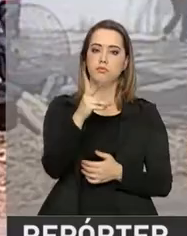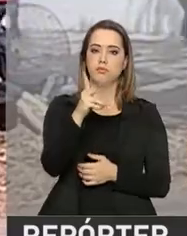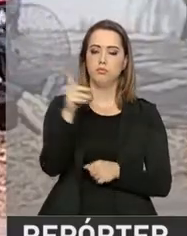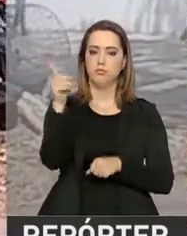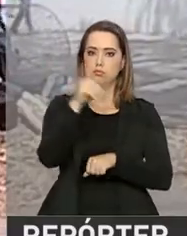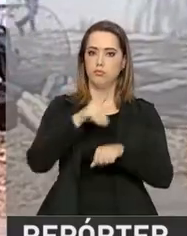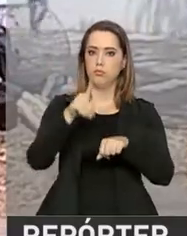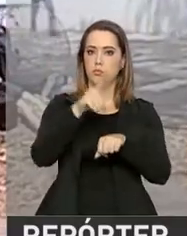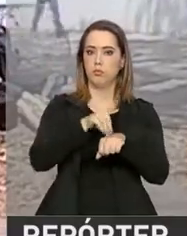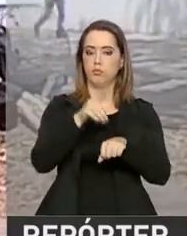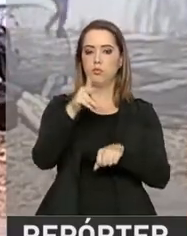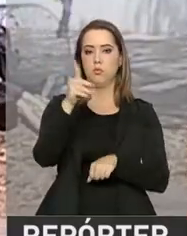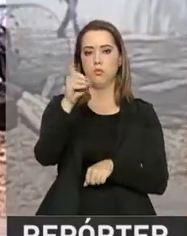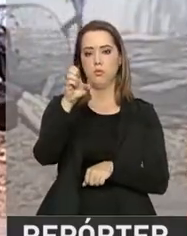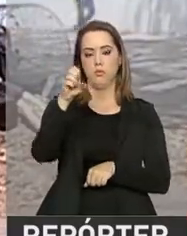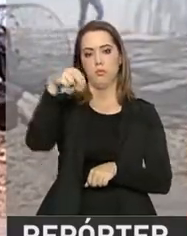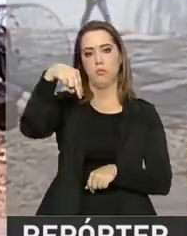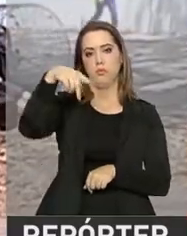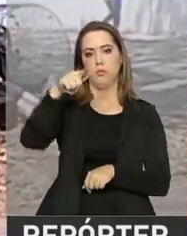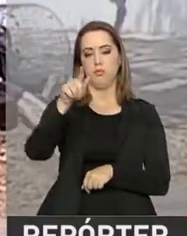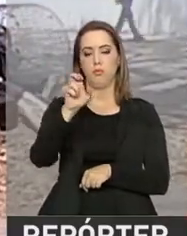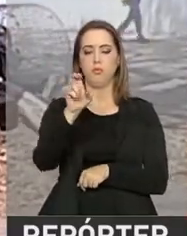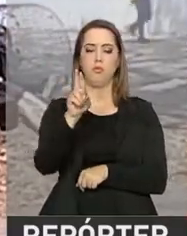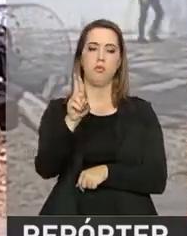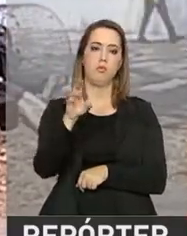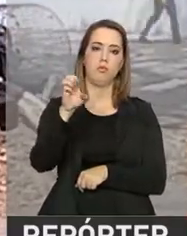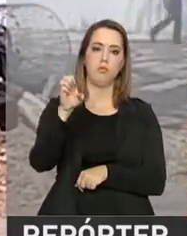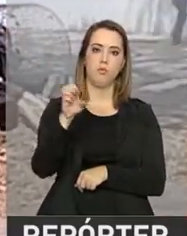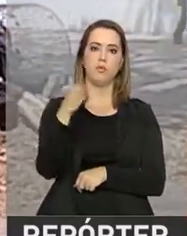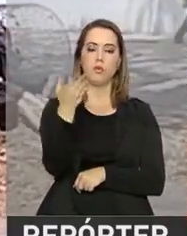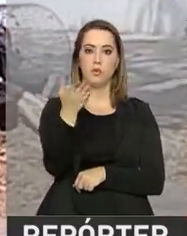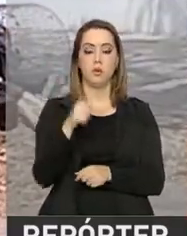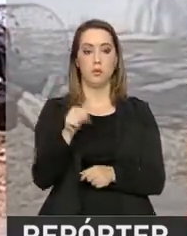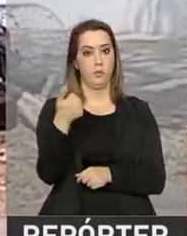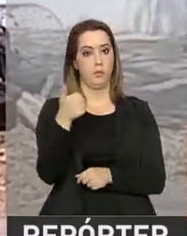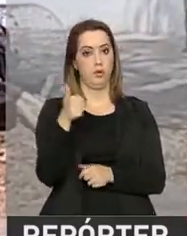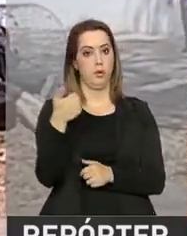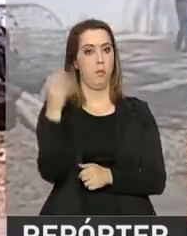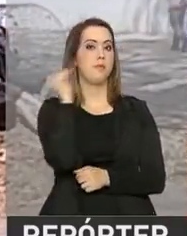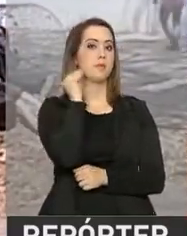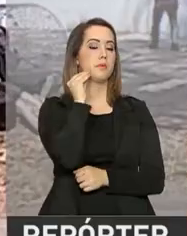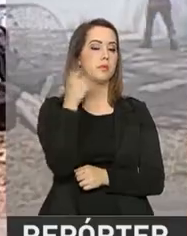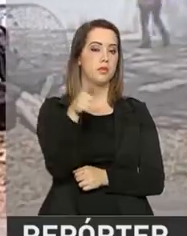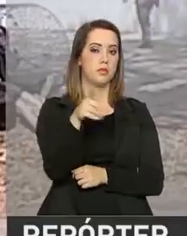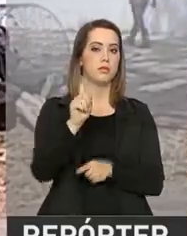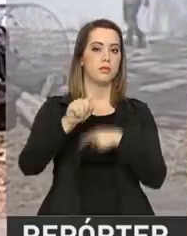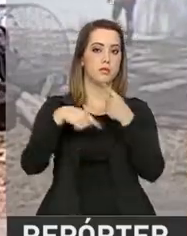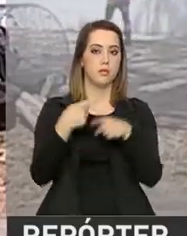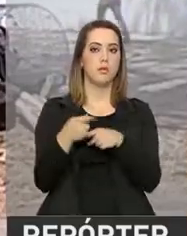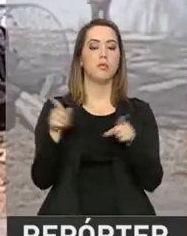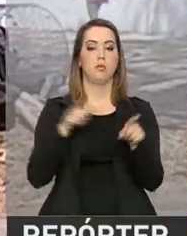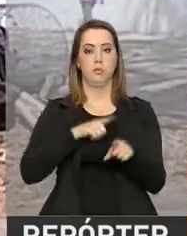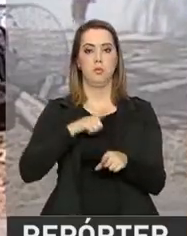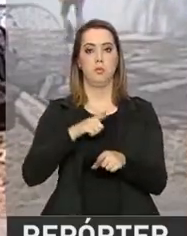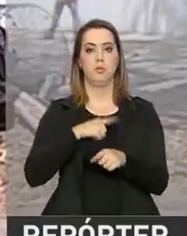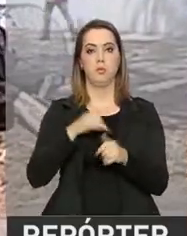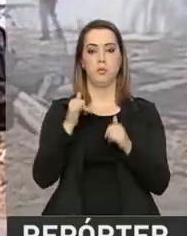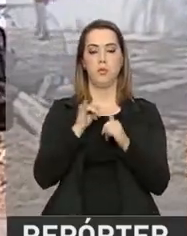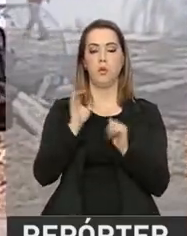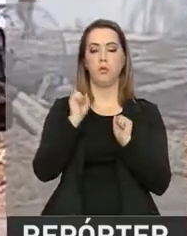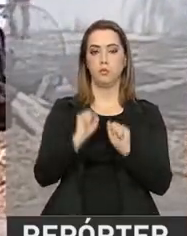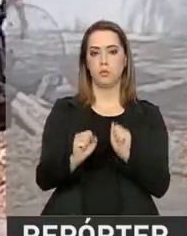Essa é a terceira e última etapa de testes antes da vacina ser submetida à aprovação da Agência Nacional de